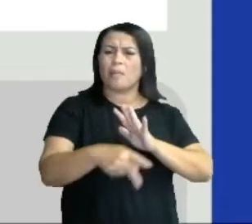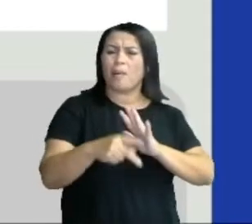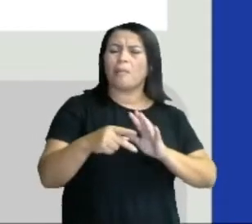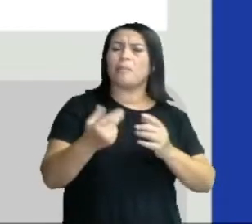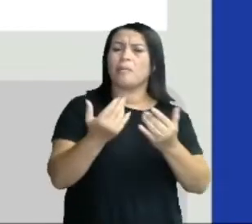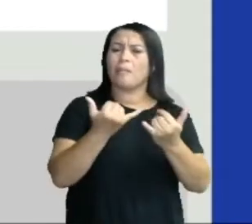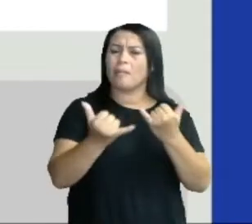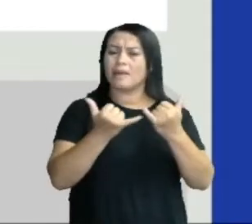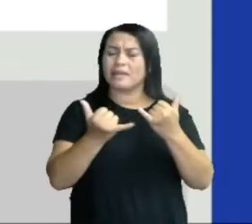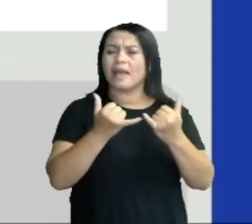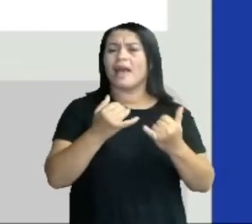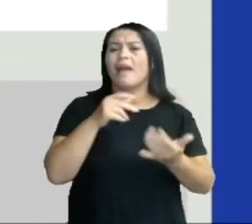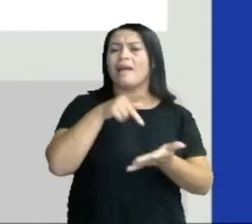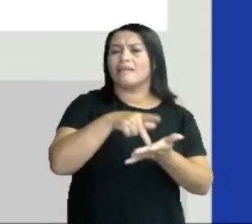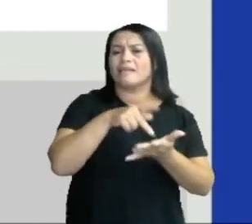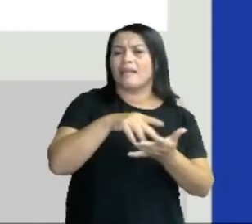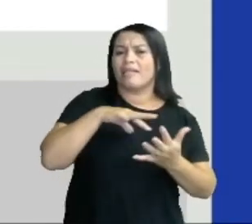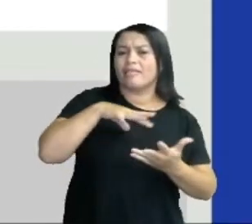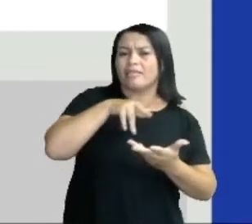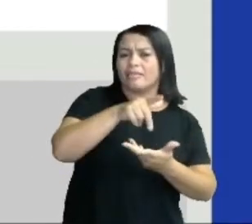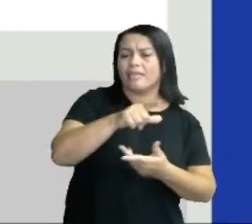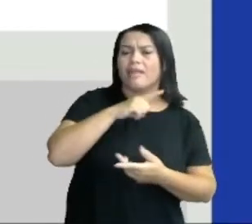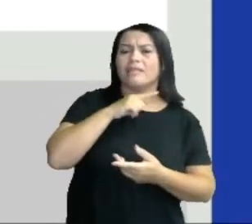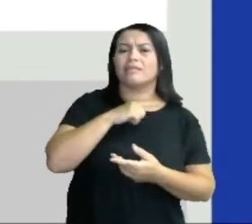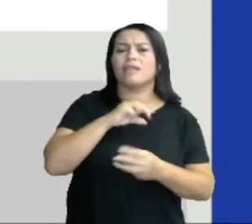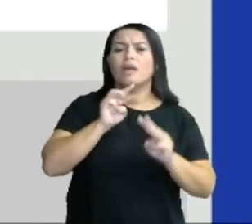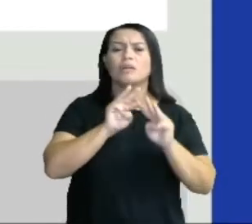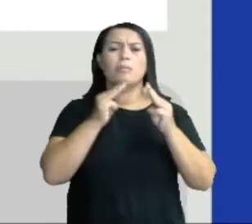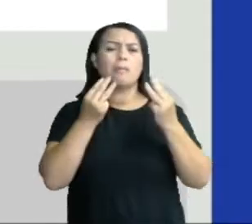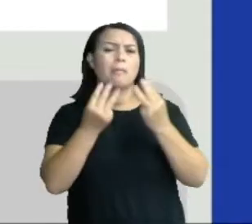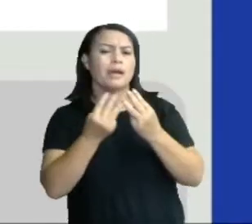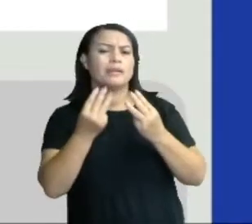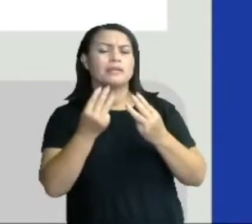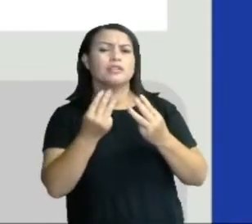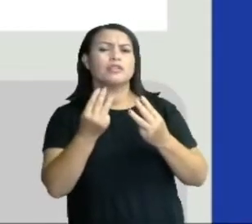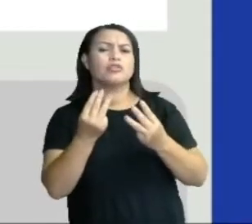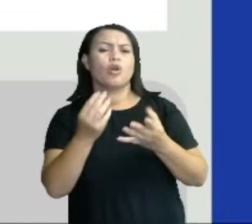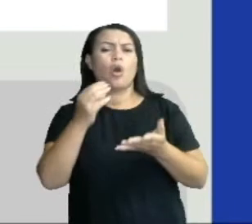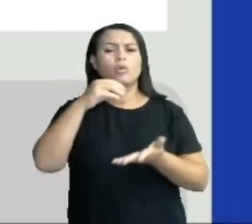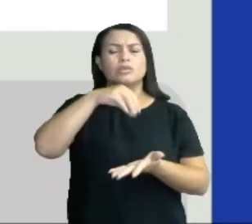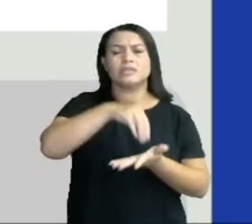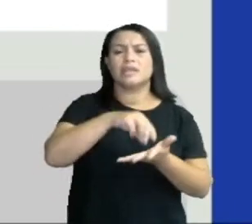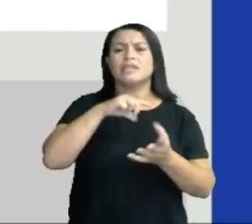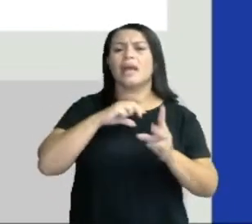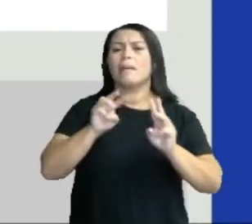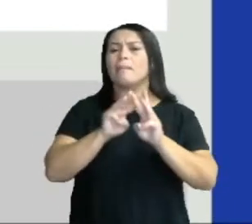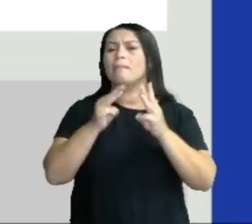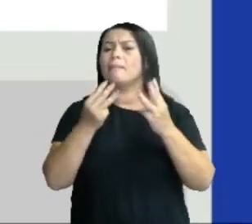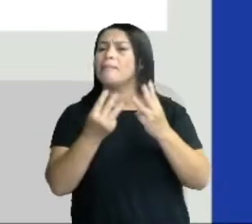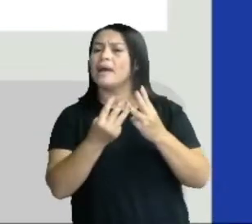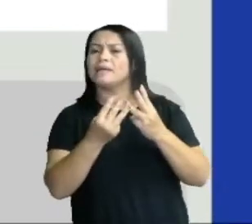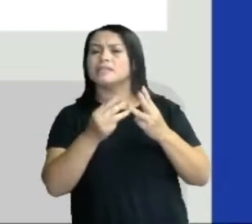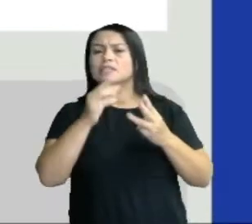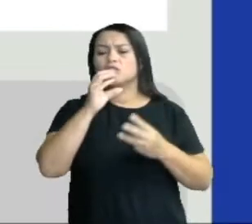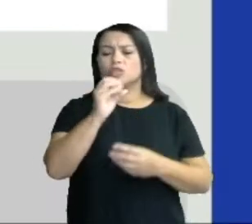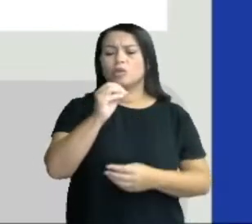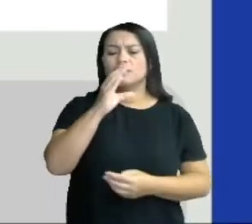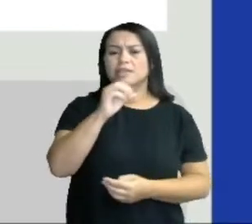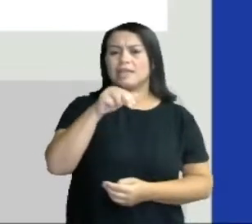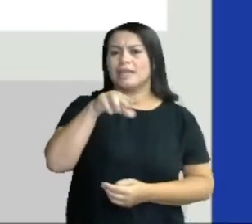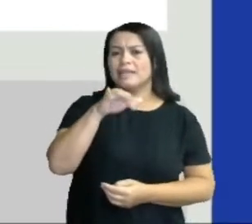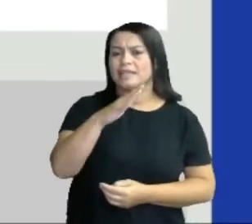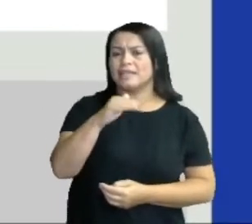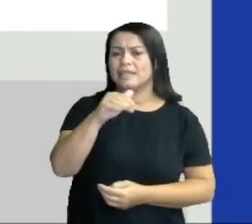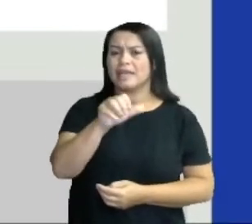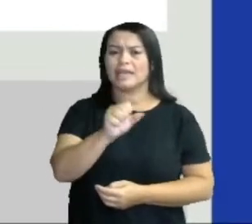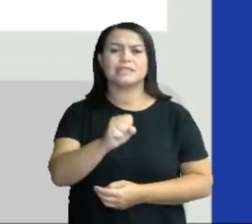você tem as massas continentais, as massas oceânicas, elas têm aí pelo menos a proximidade com aquilo que